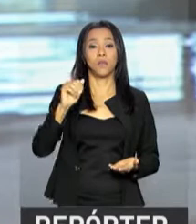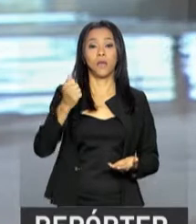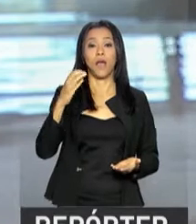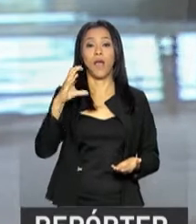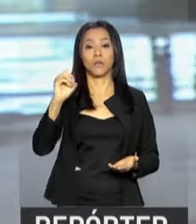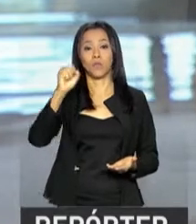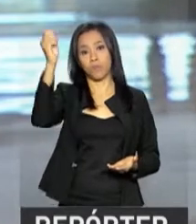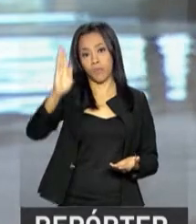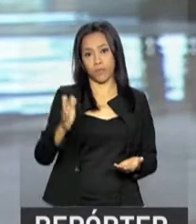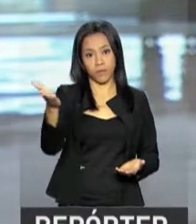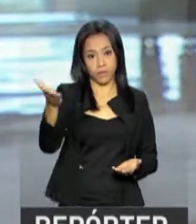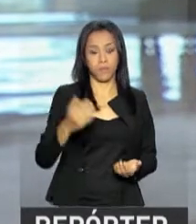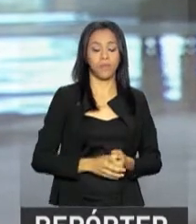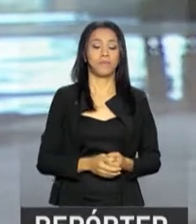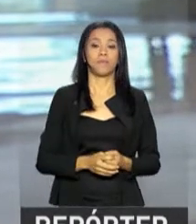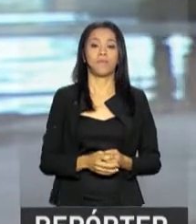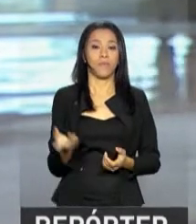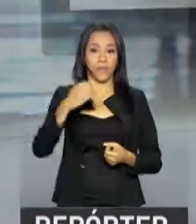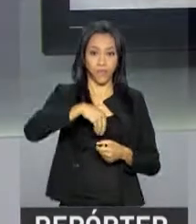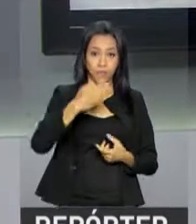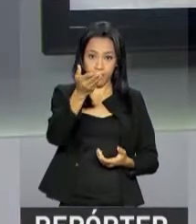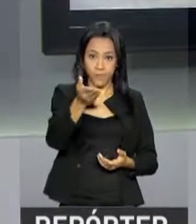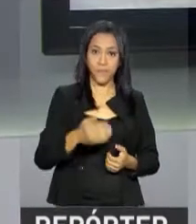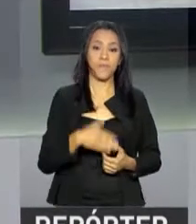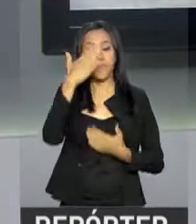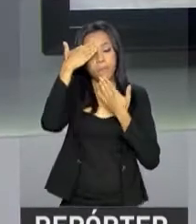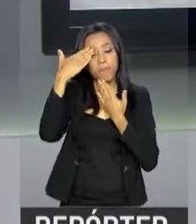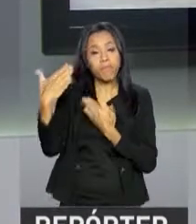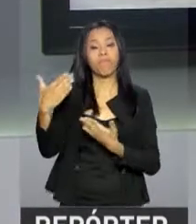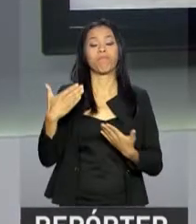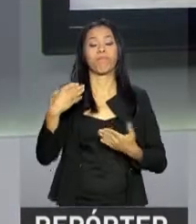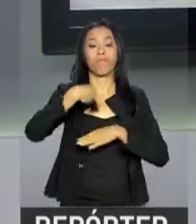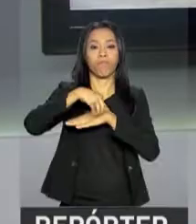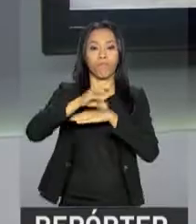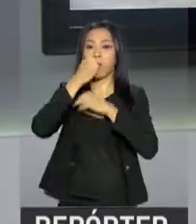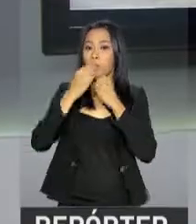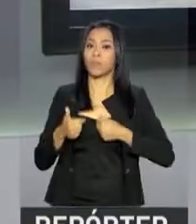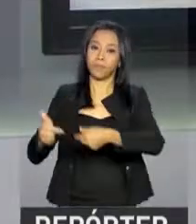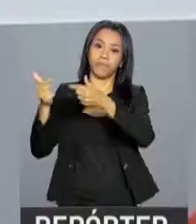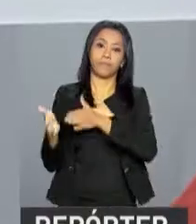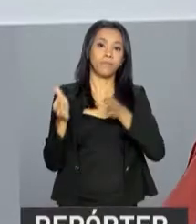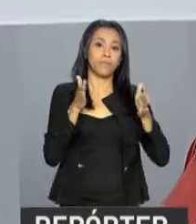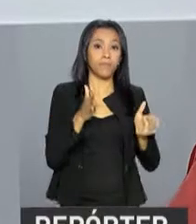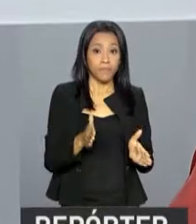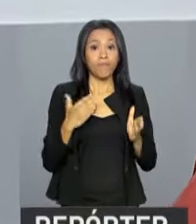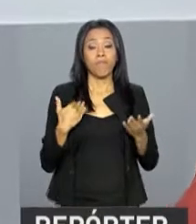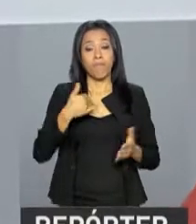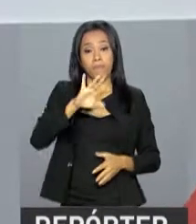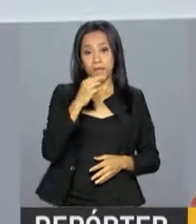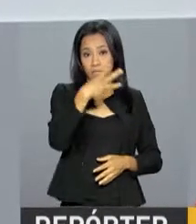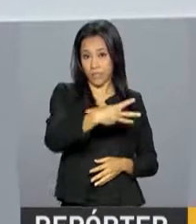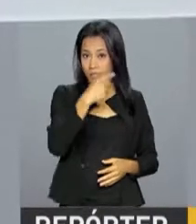polo de mello lopes carol voltamos com você obrigada pelas informações do ano bom trabalho pra você aí mas